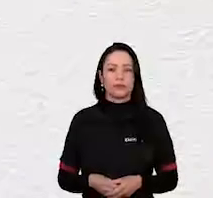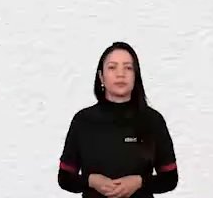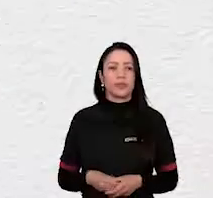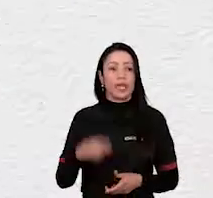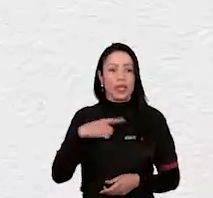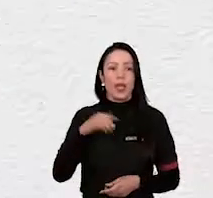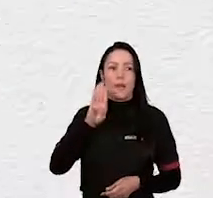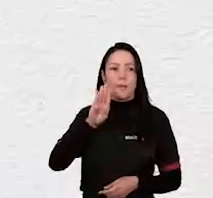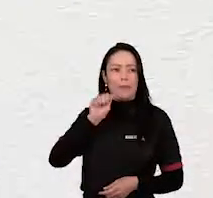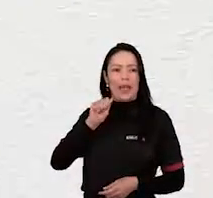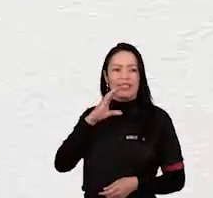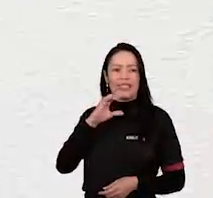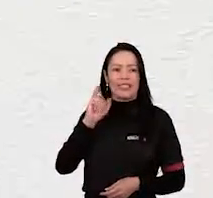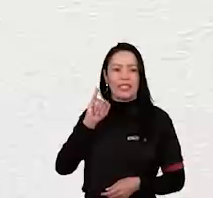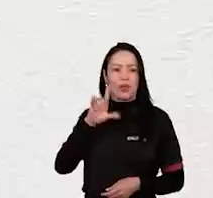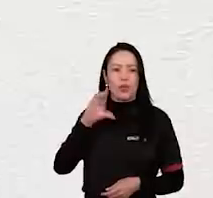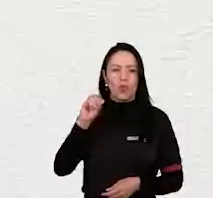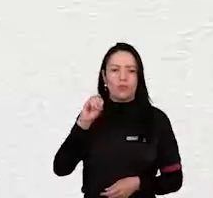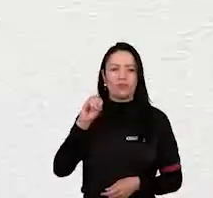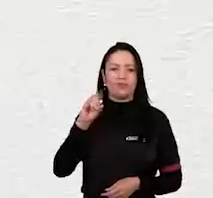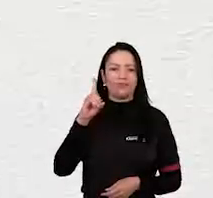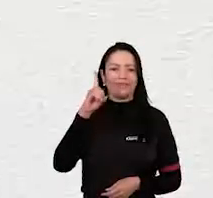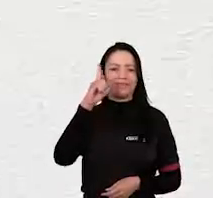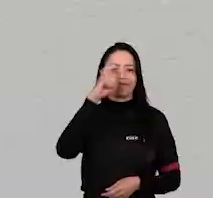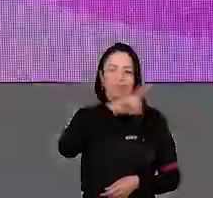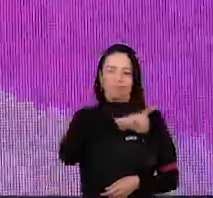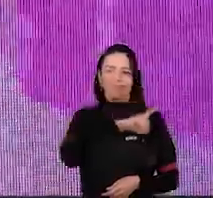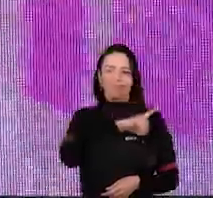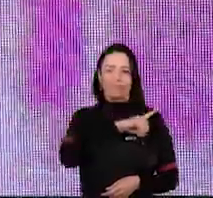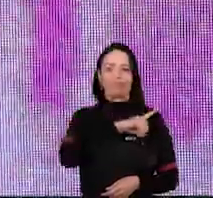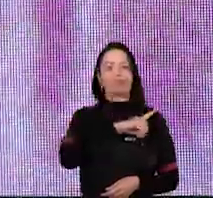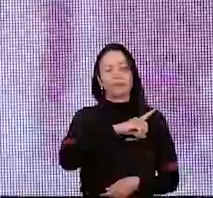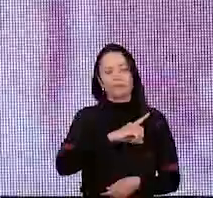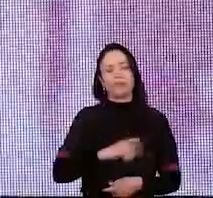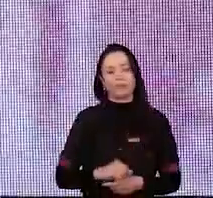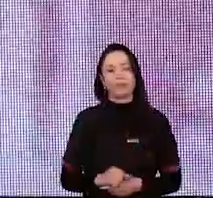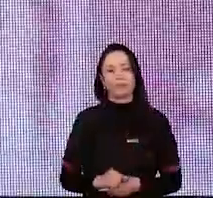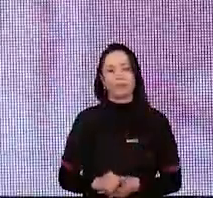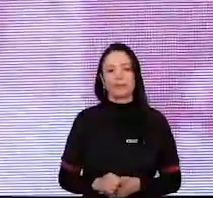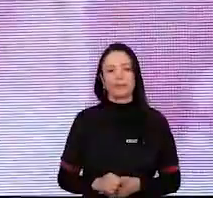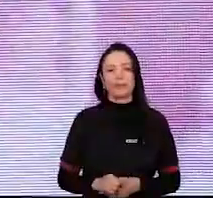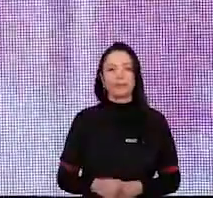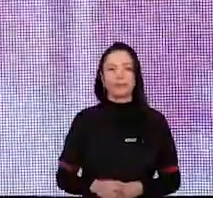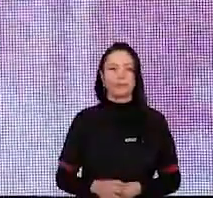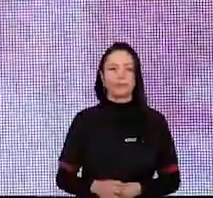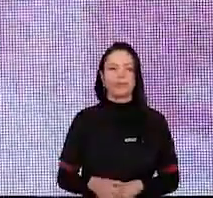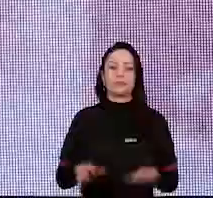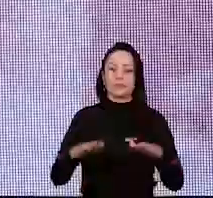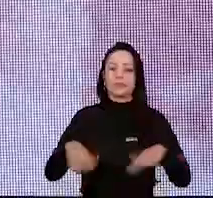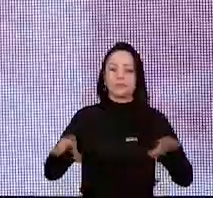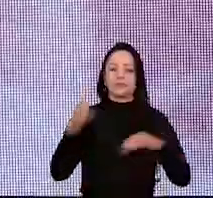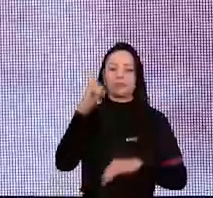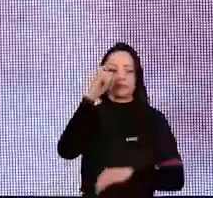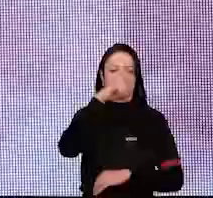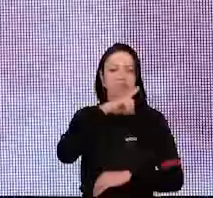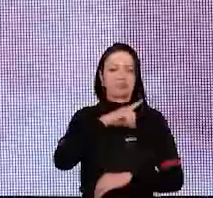bacilo, complicou, né? Tem bacilo, cocos geralmente é muito mais fácil, mas tem bacilos, a coisa fica mais complicada para a gente mesmo.